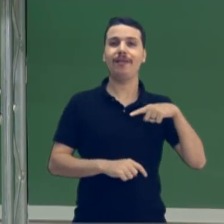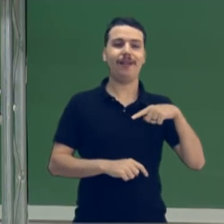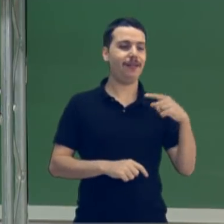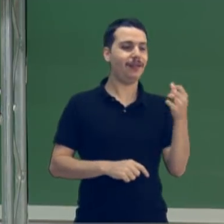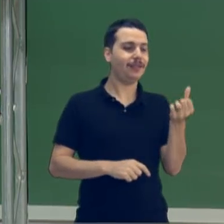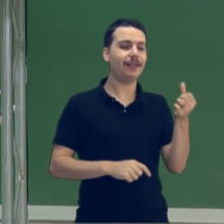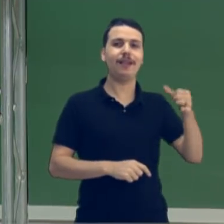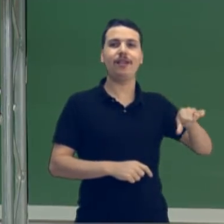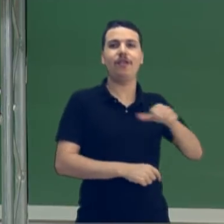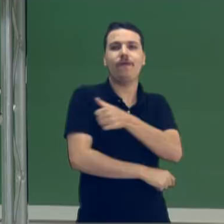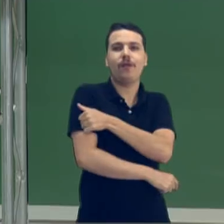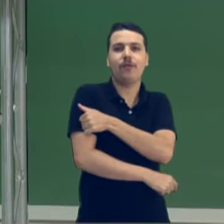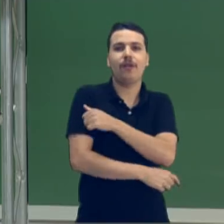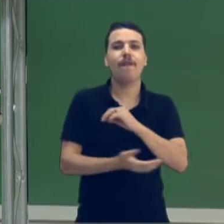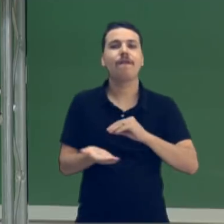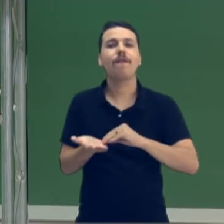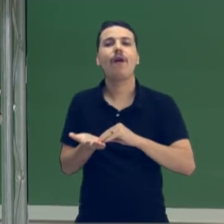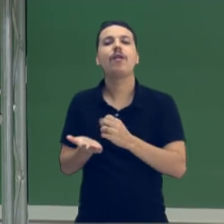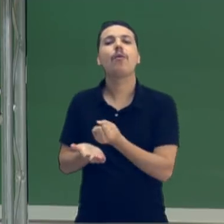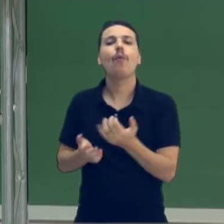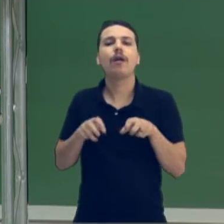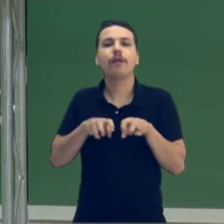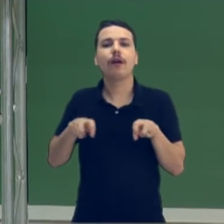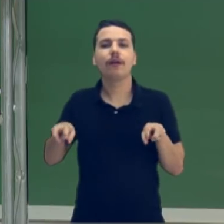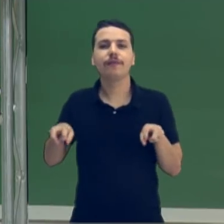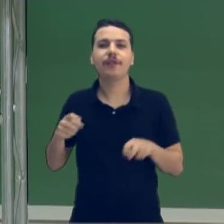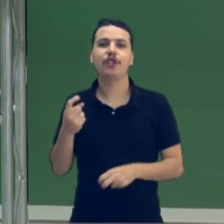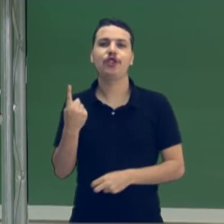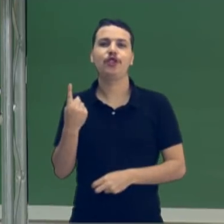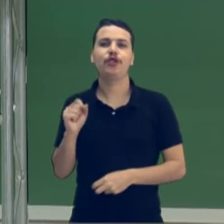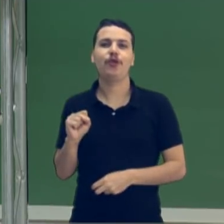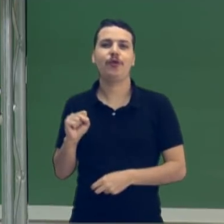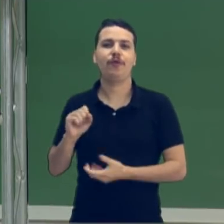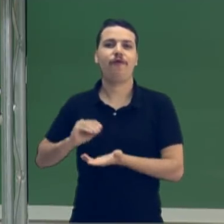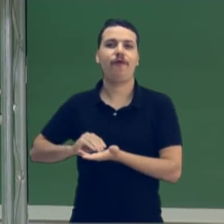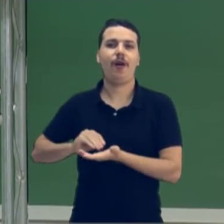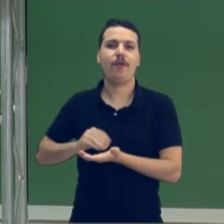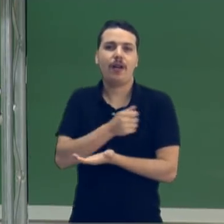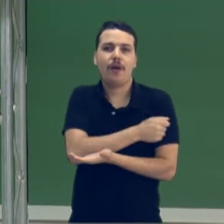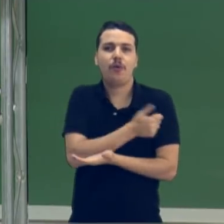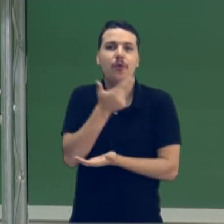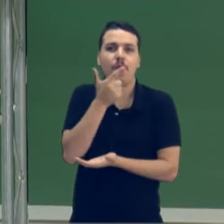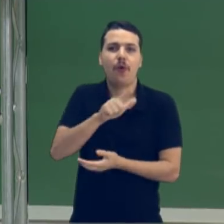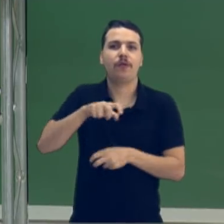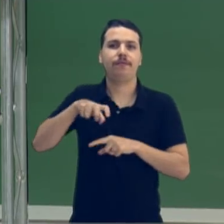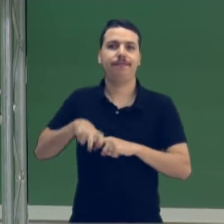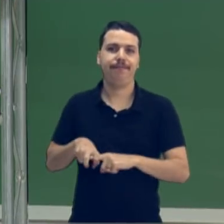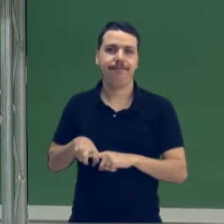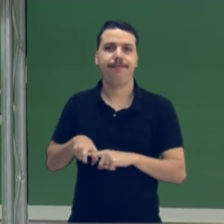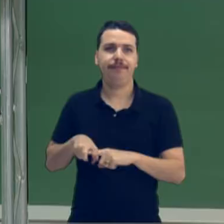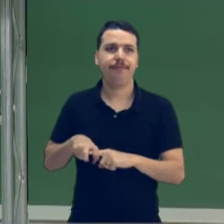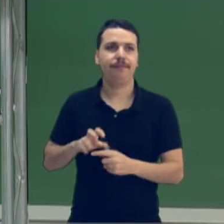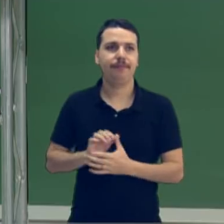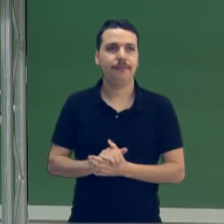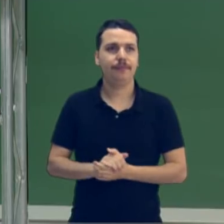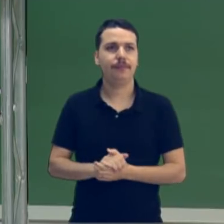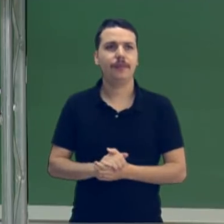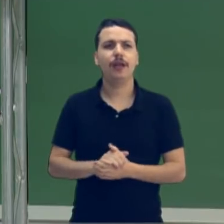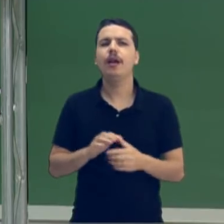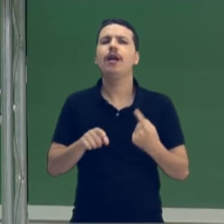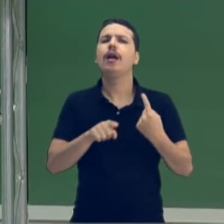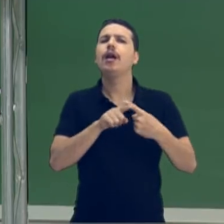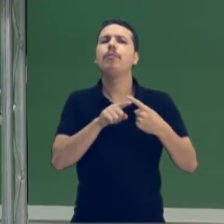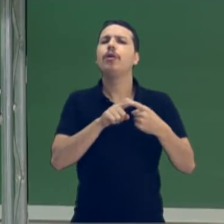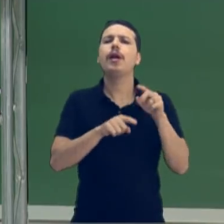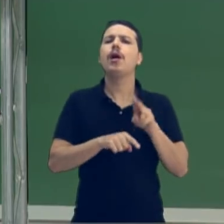69. Então, faltariam quantos lugares? 18 lugares para os alunos. Então, olha cá. E, professora, e por que